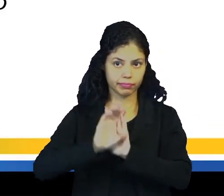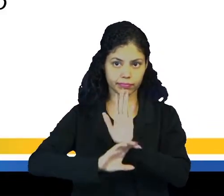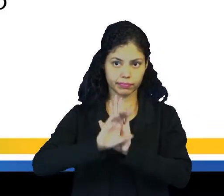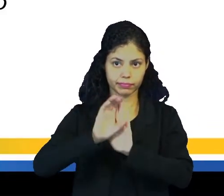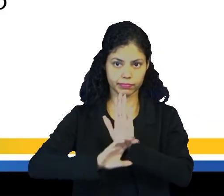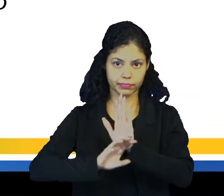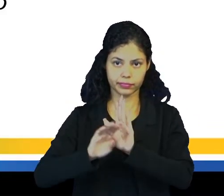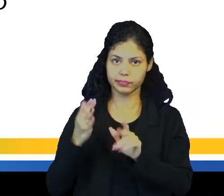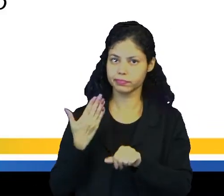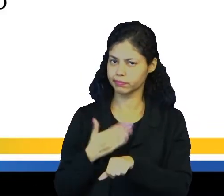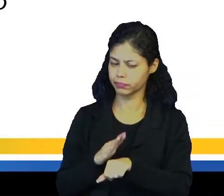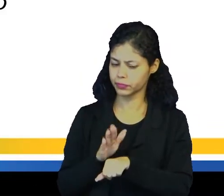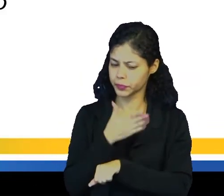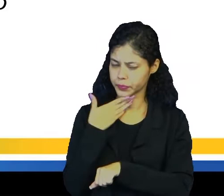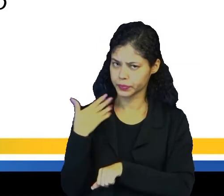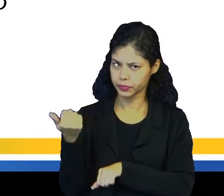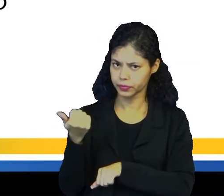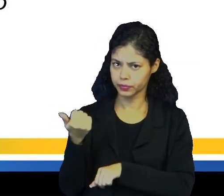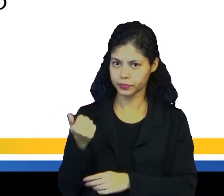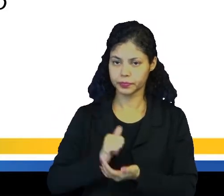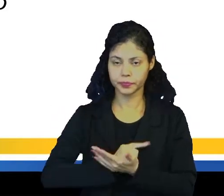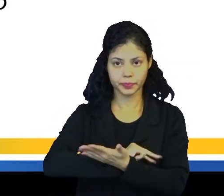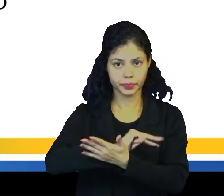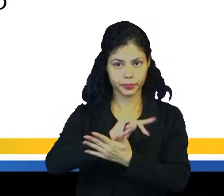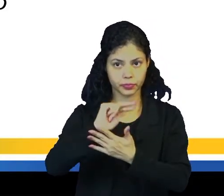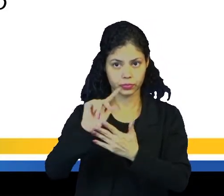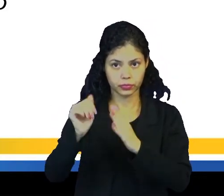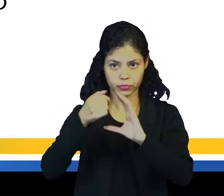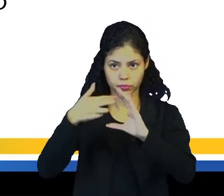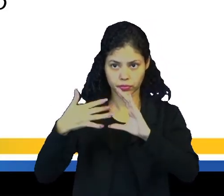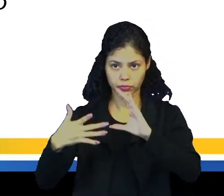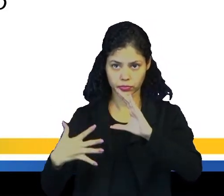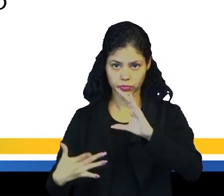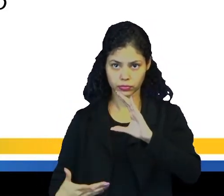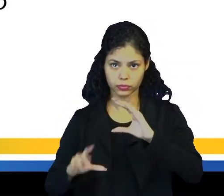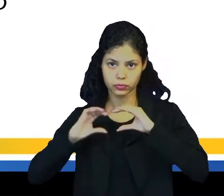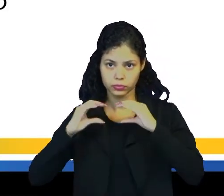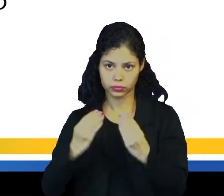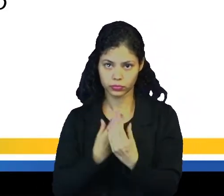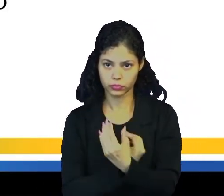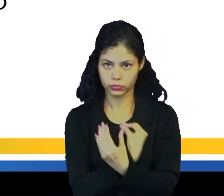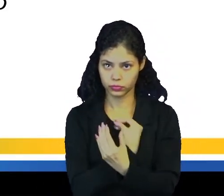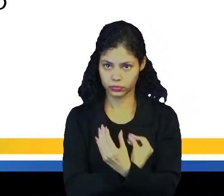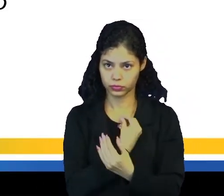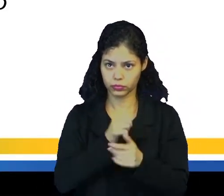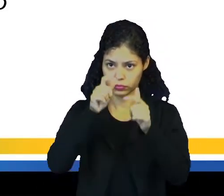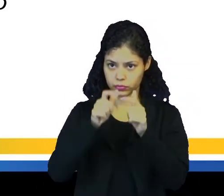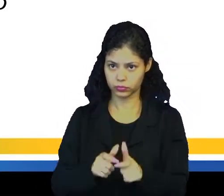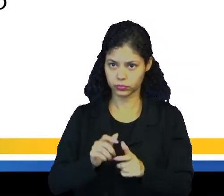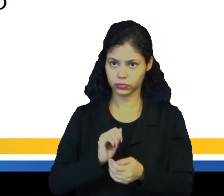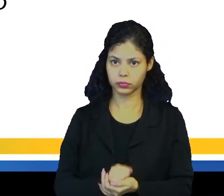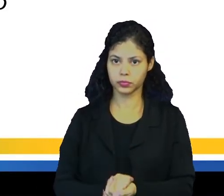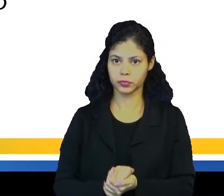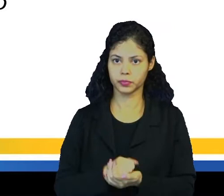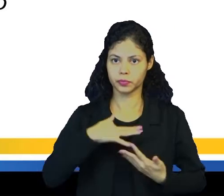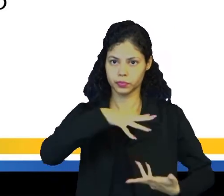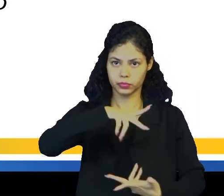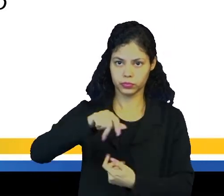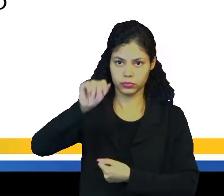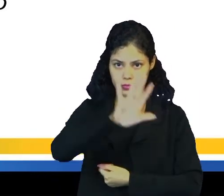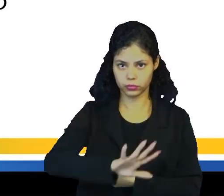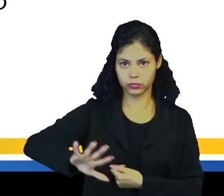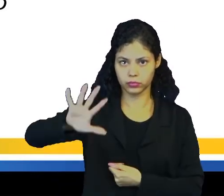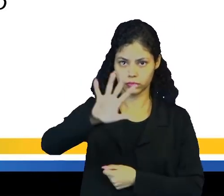biodiversidade, mais prático, é a variedade de espécies de todos os seres vivos de determinado lugar ou do planeta como um